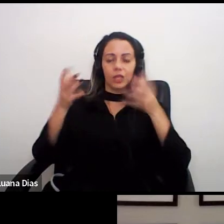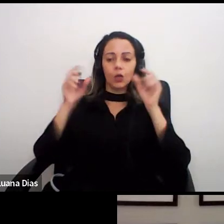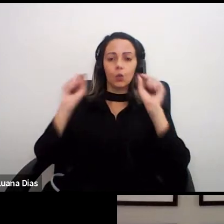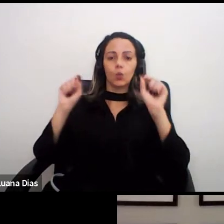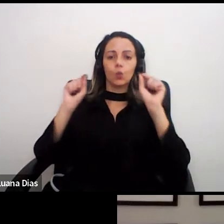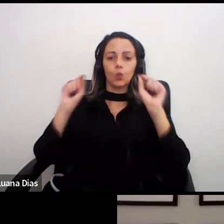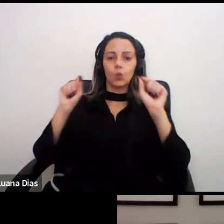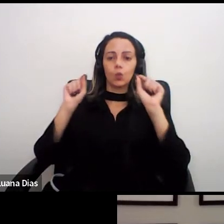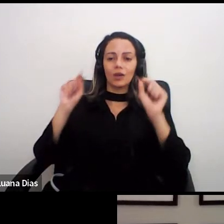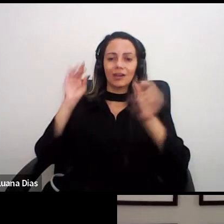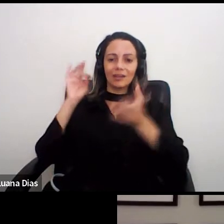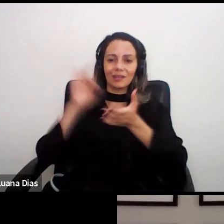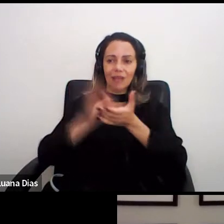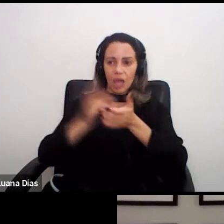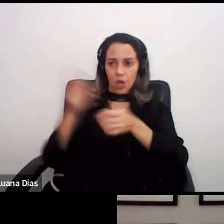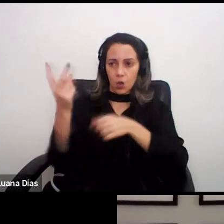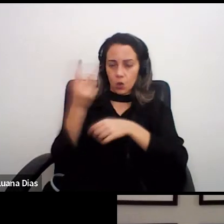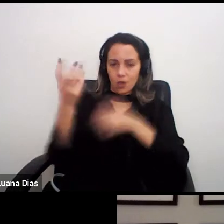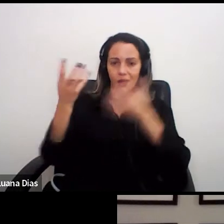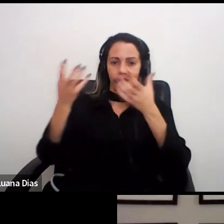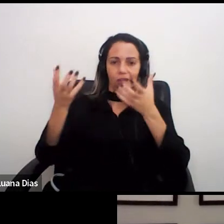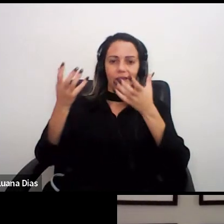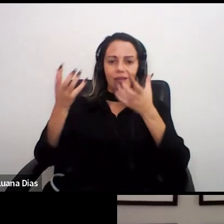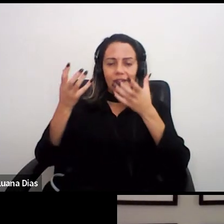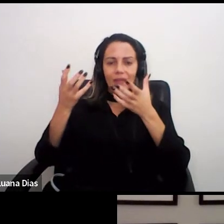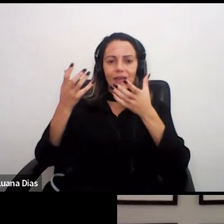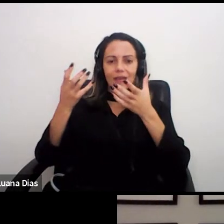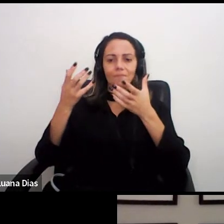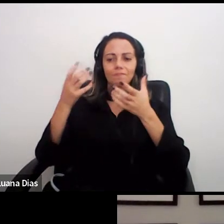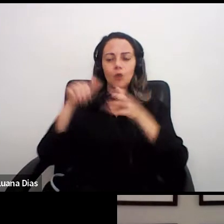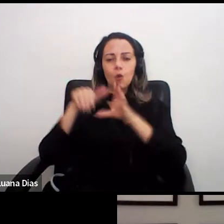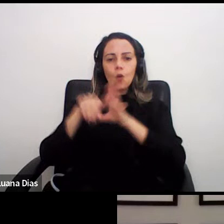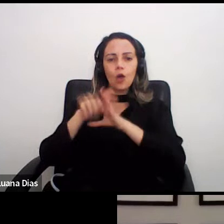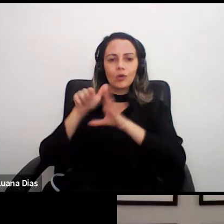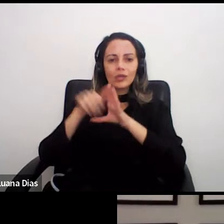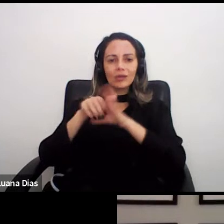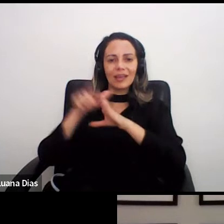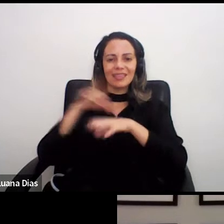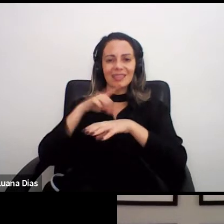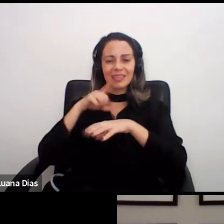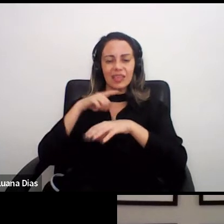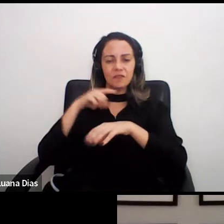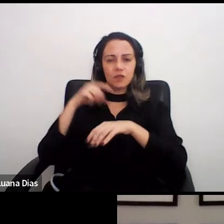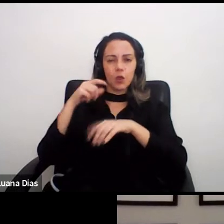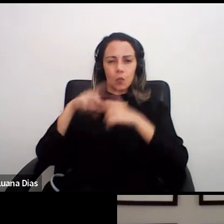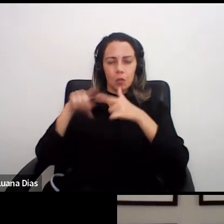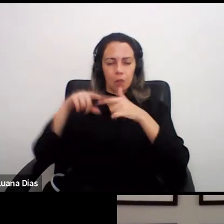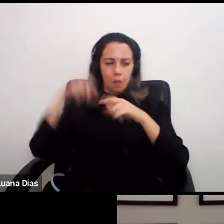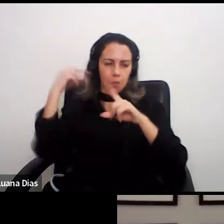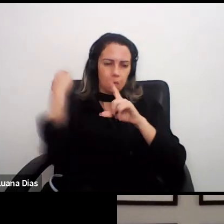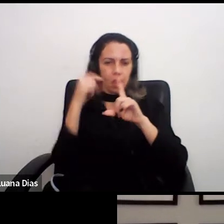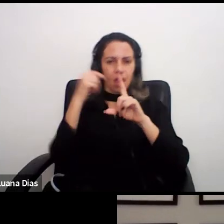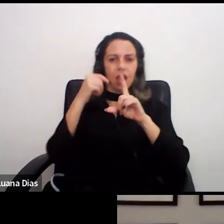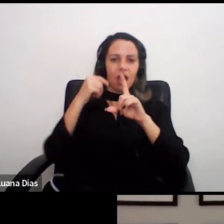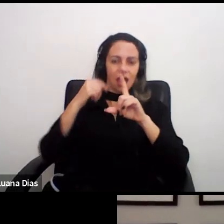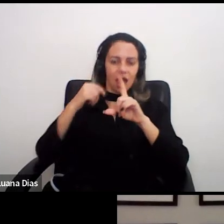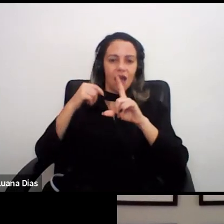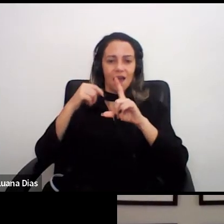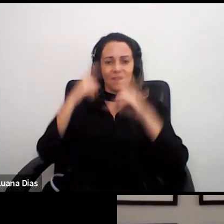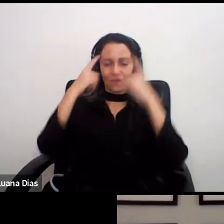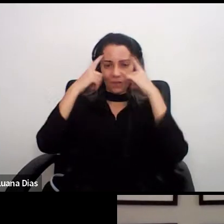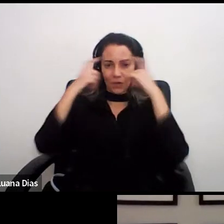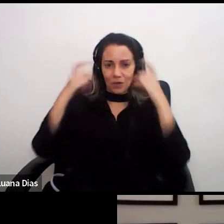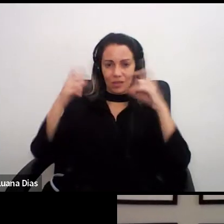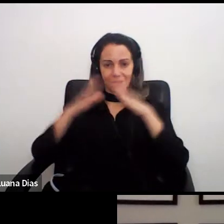Eles queriam, na verdade, uma consulta. Surgiu numa lesão corporal, foi para a violência doméstica, nós tínhamos um trabalho terrível. Sabe por quê,